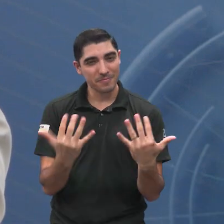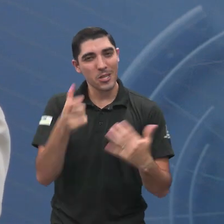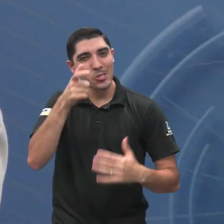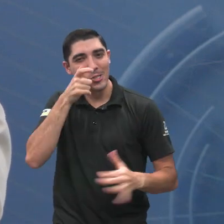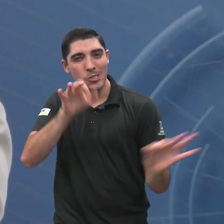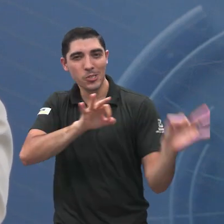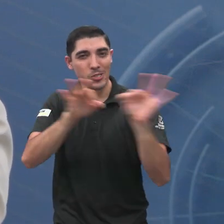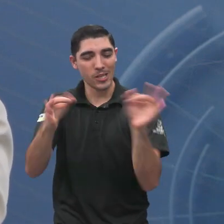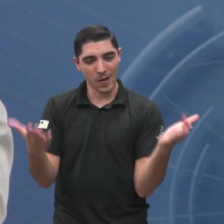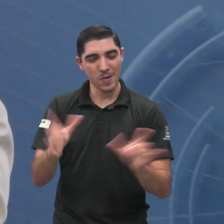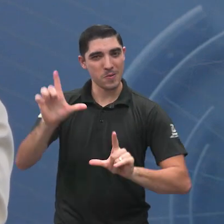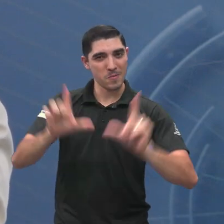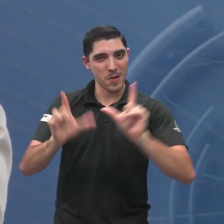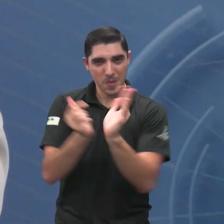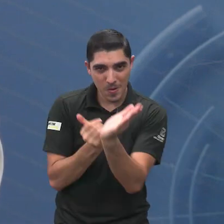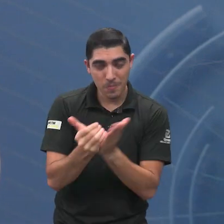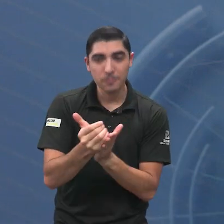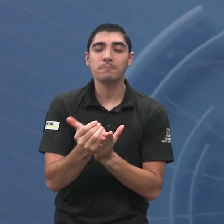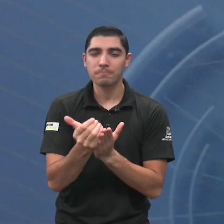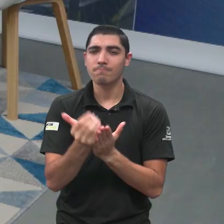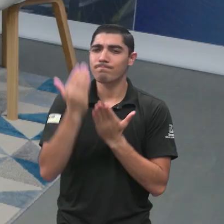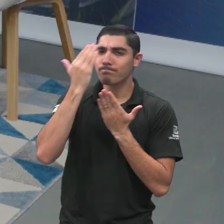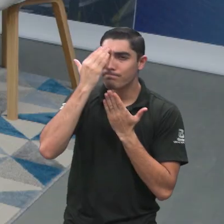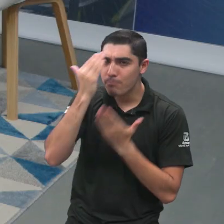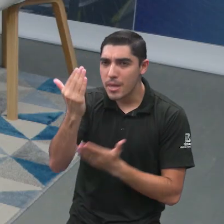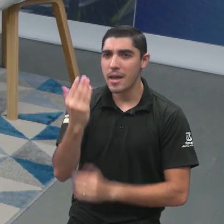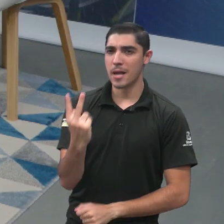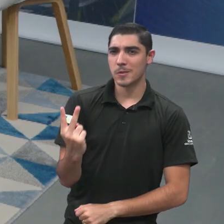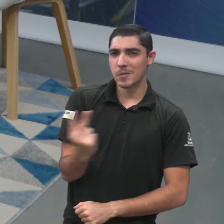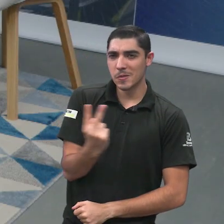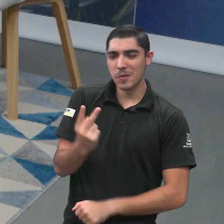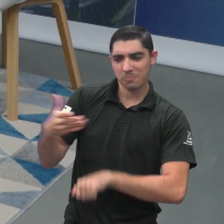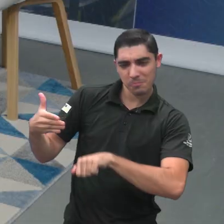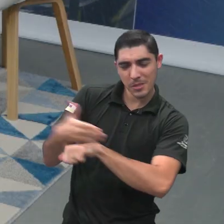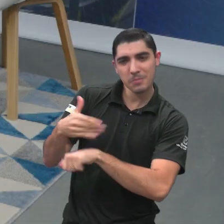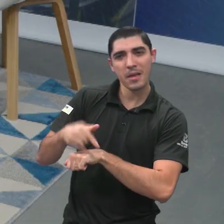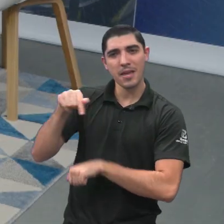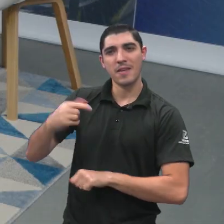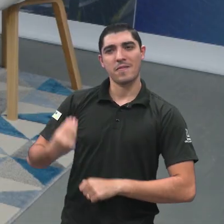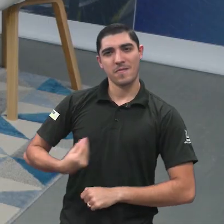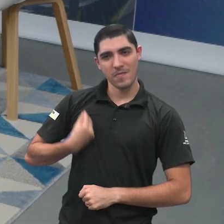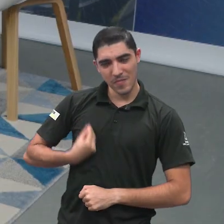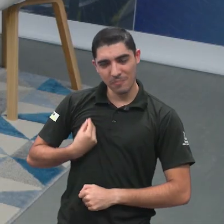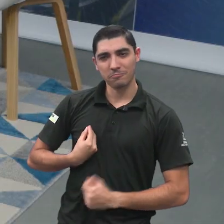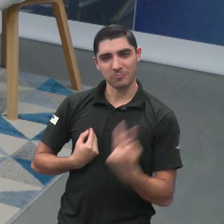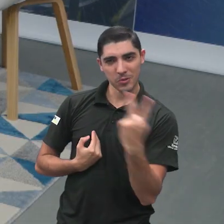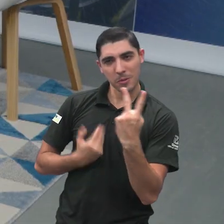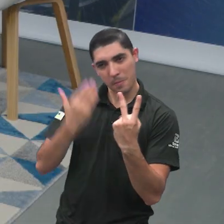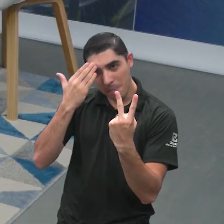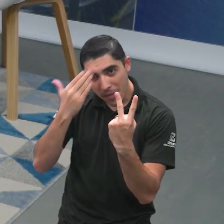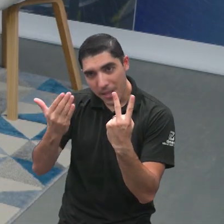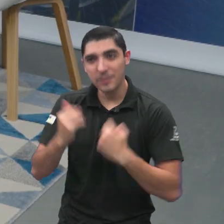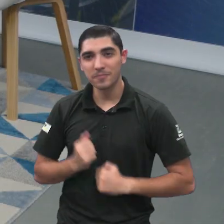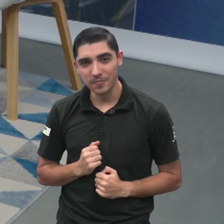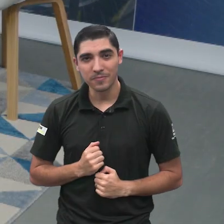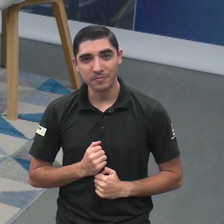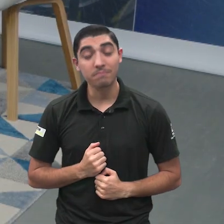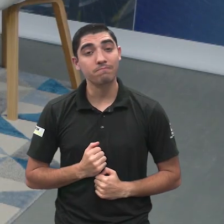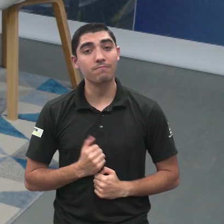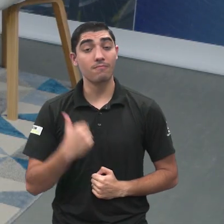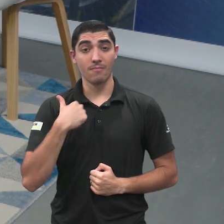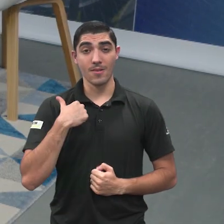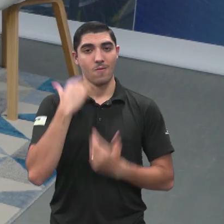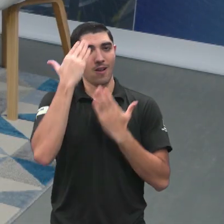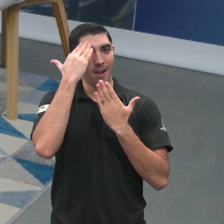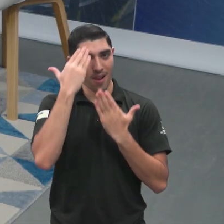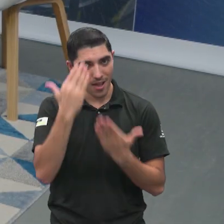chegando aqui com Diálogos da Cidade. Eu quero muito agradecer a presença de vocês, Jennifer, Fernando, muito obrigado, viu? Só quero